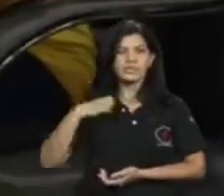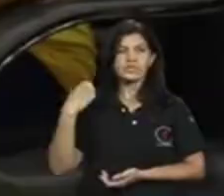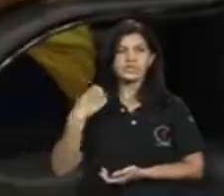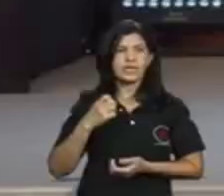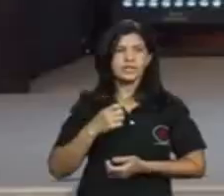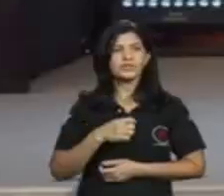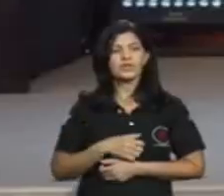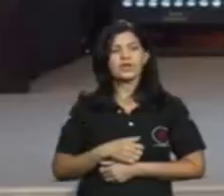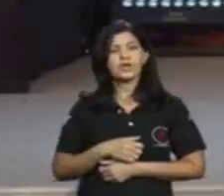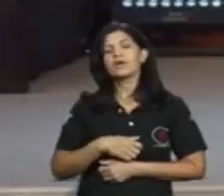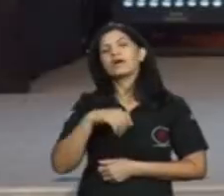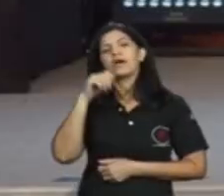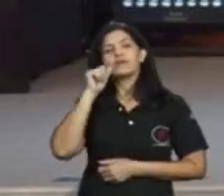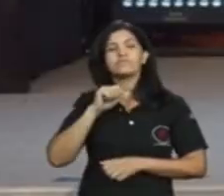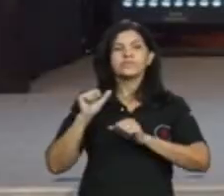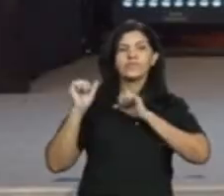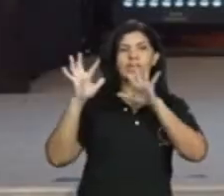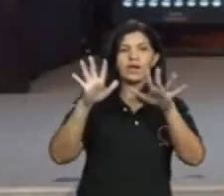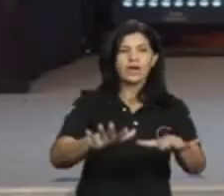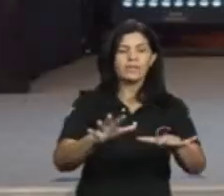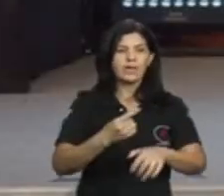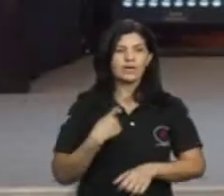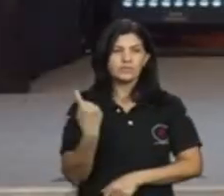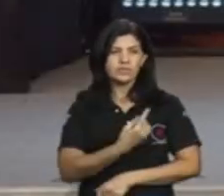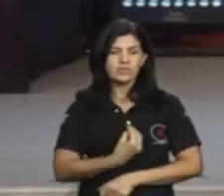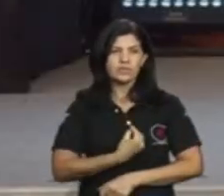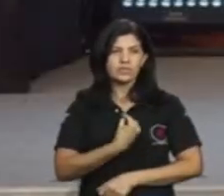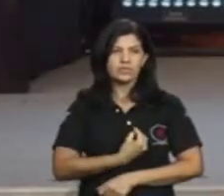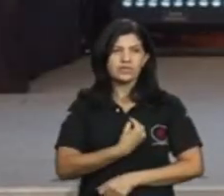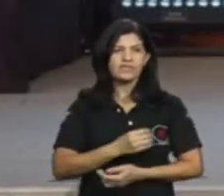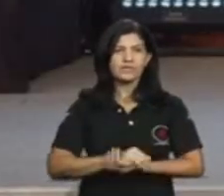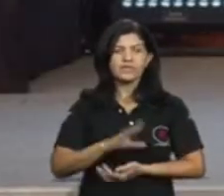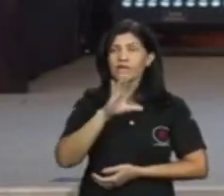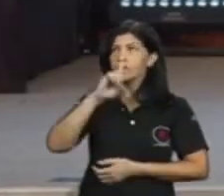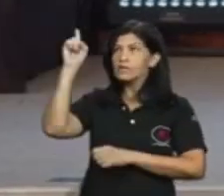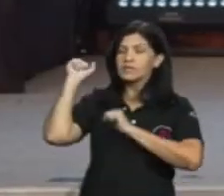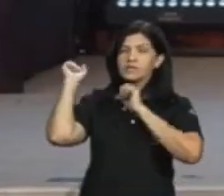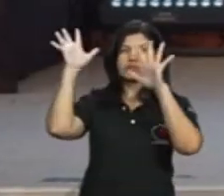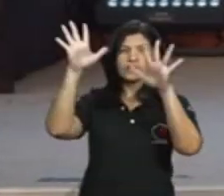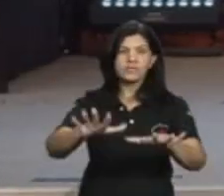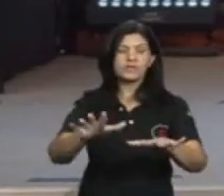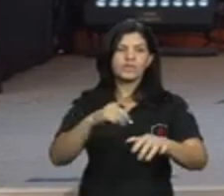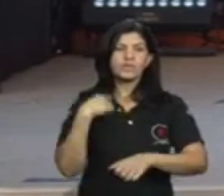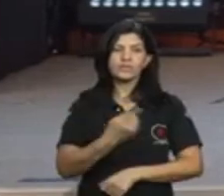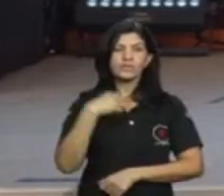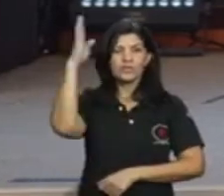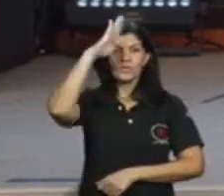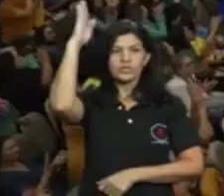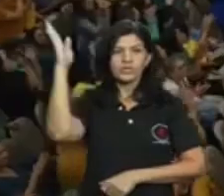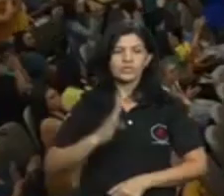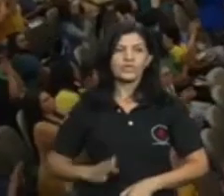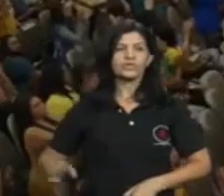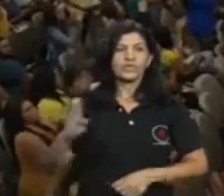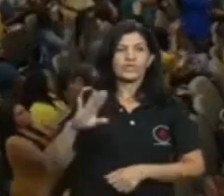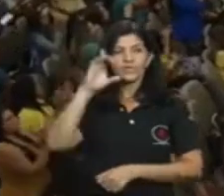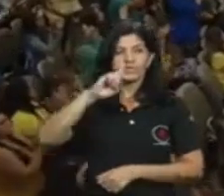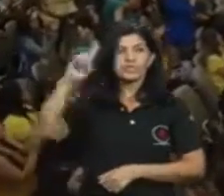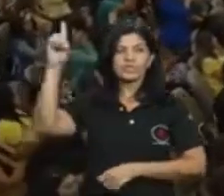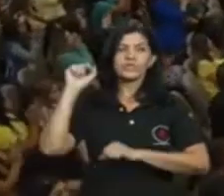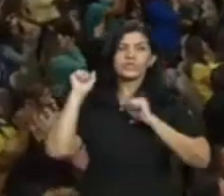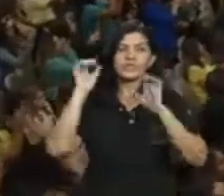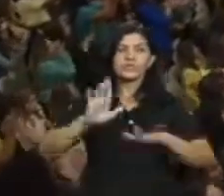hoje ela está lá, sendo a nossa porta-voz. Que Deus abençoe o nosso Brasil, que Deus abençoe